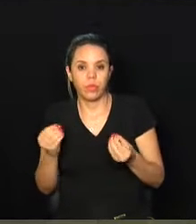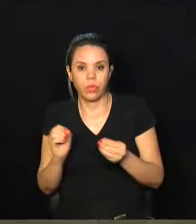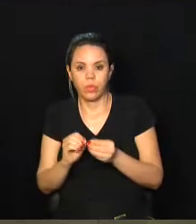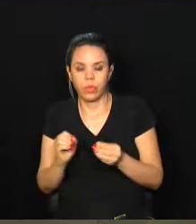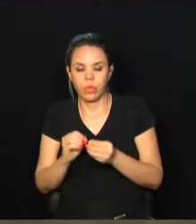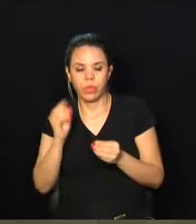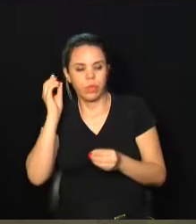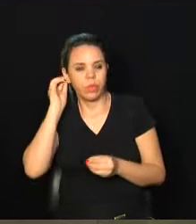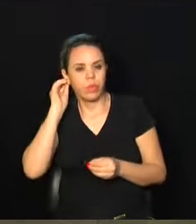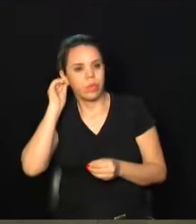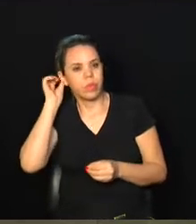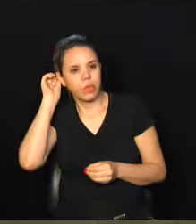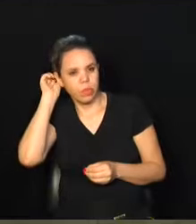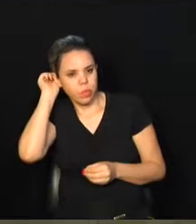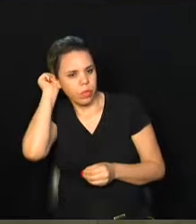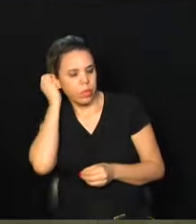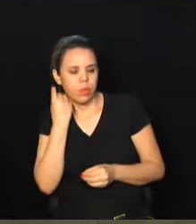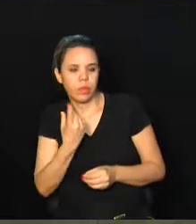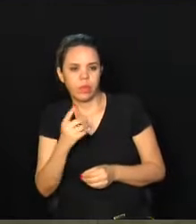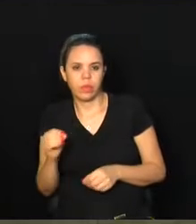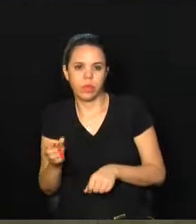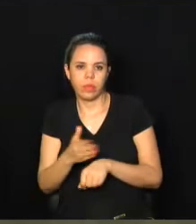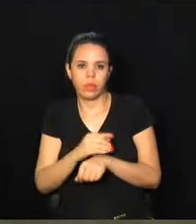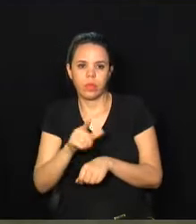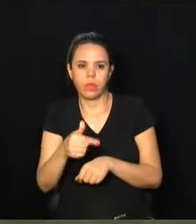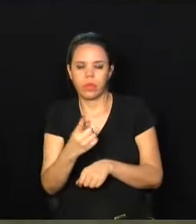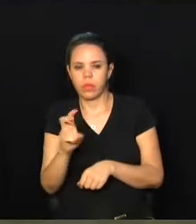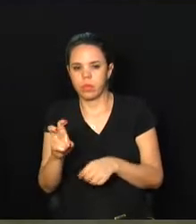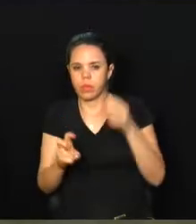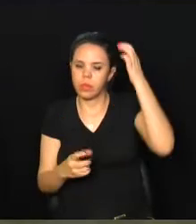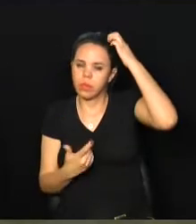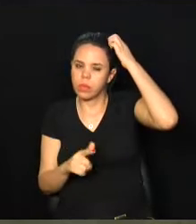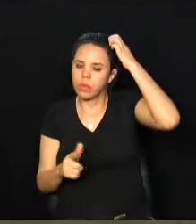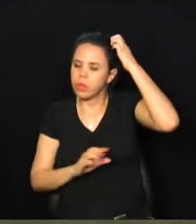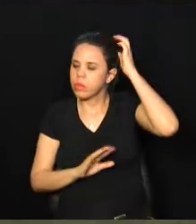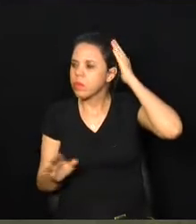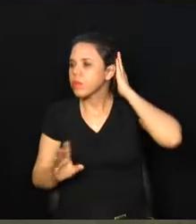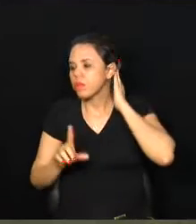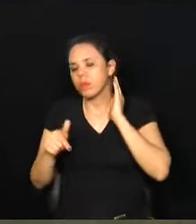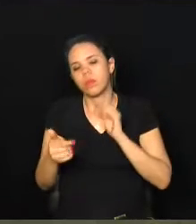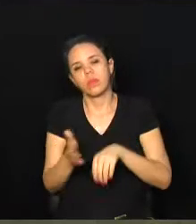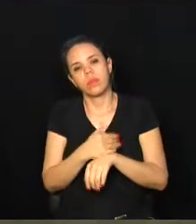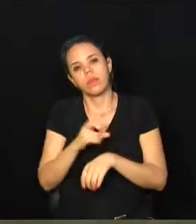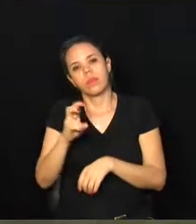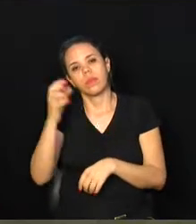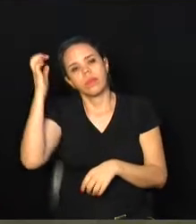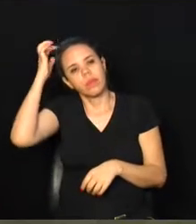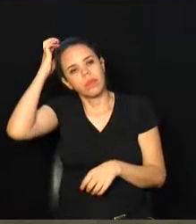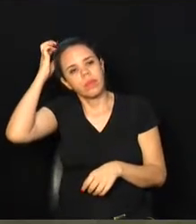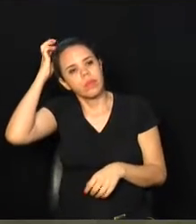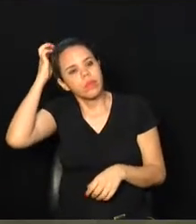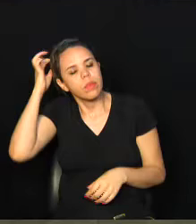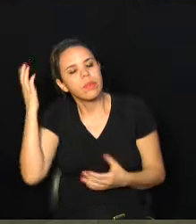A partir das 10, depois das 5 não tem mais, só antes das 5. Putz, isso é uma